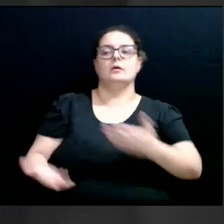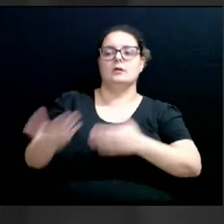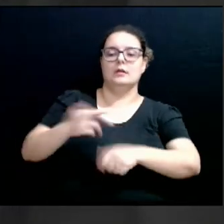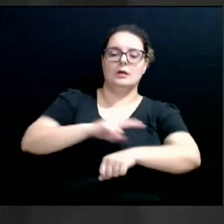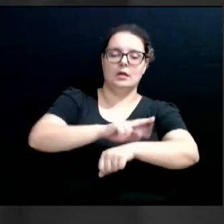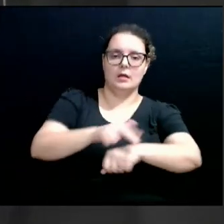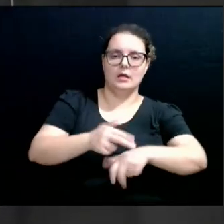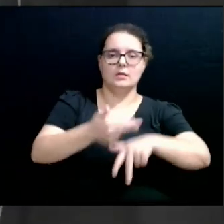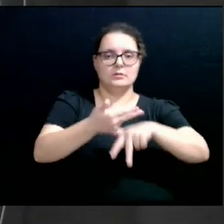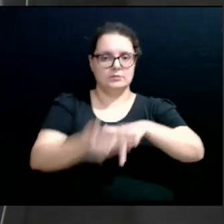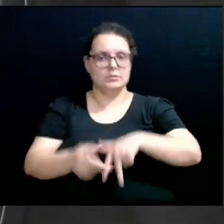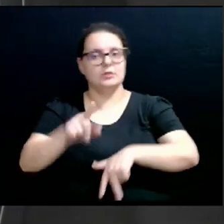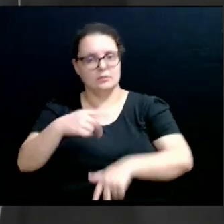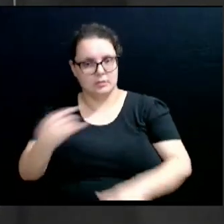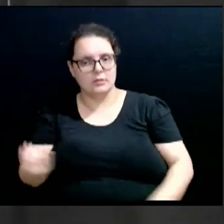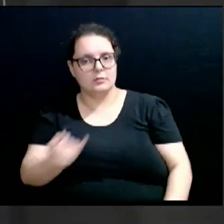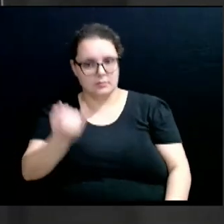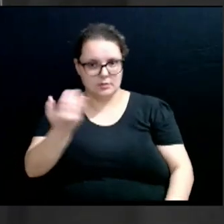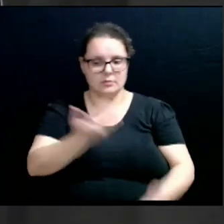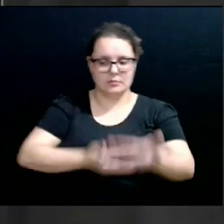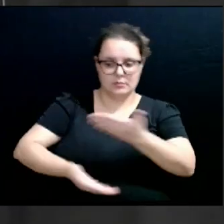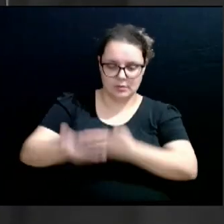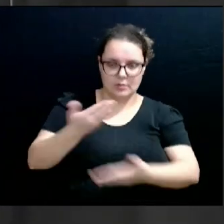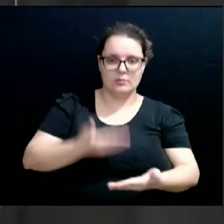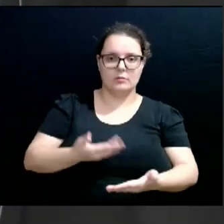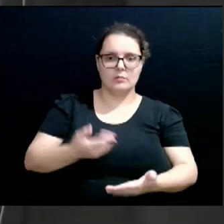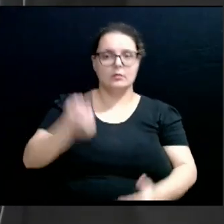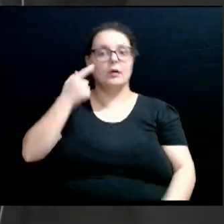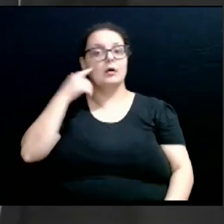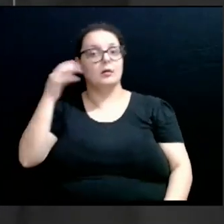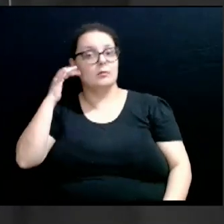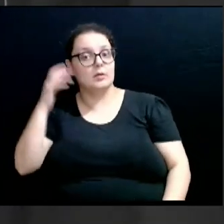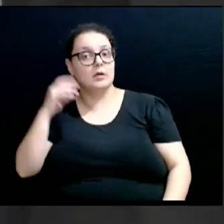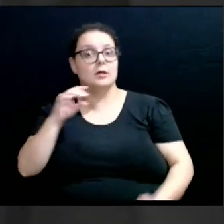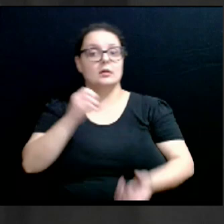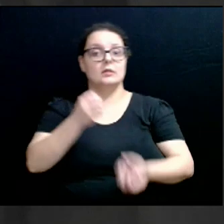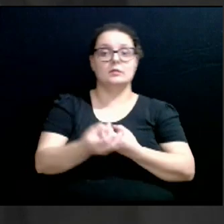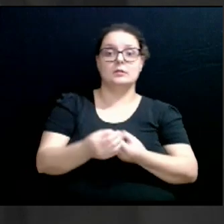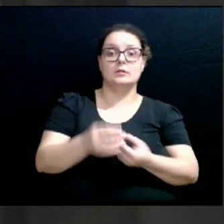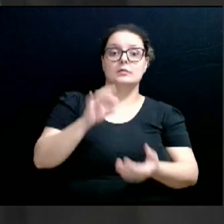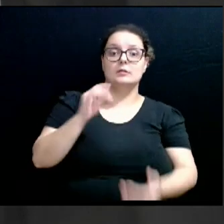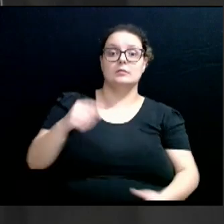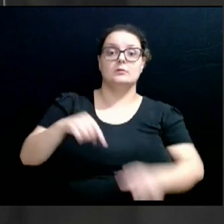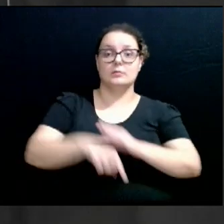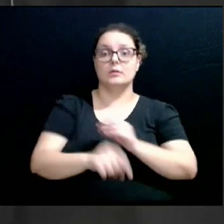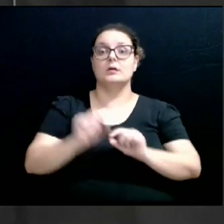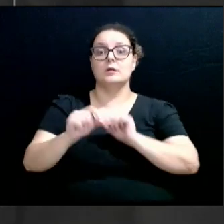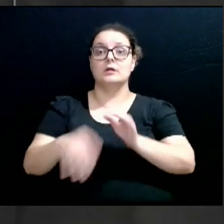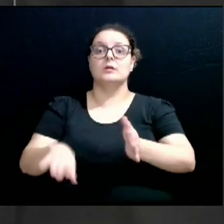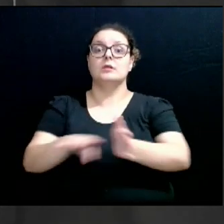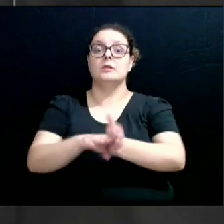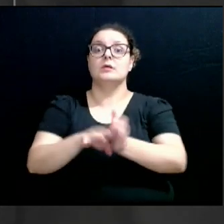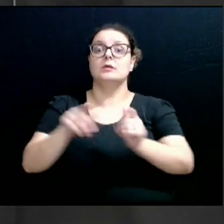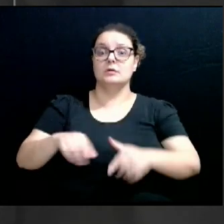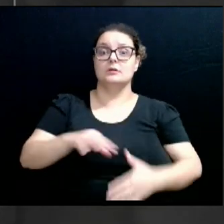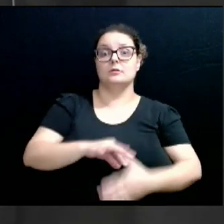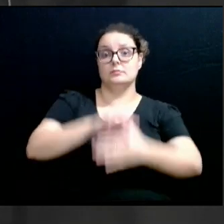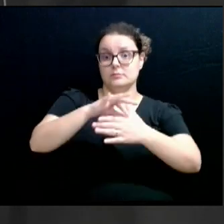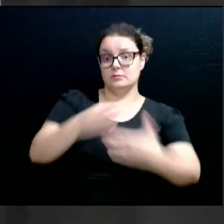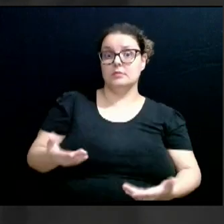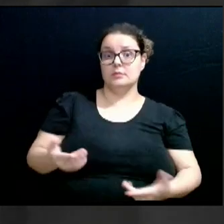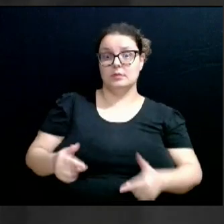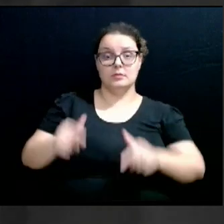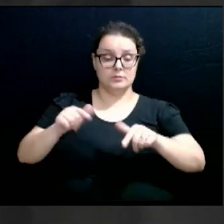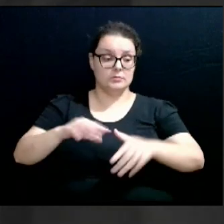importante, né, pensar dados profundos, né, quem chega nesses lugares de liderança, inclusive os lugares de liderança que não são